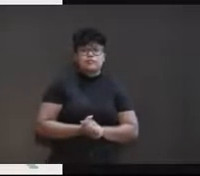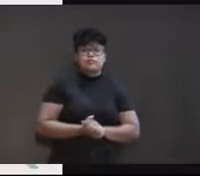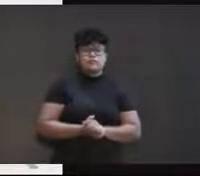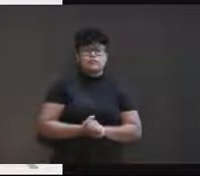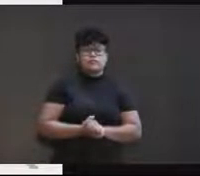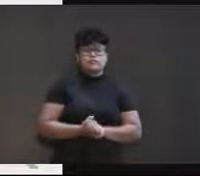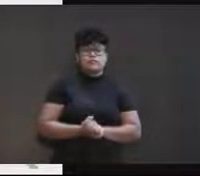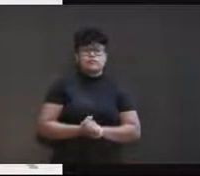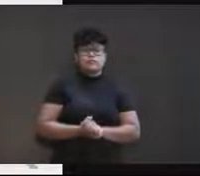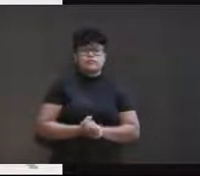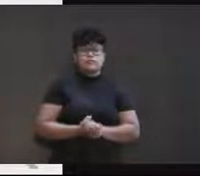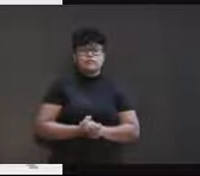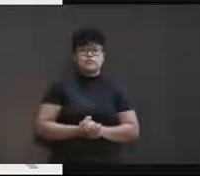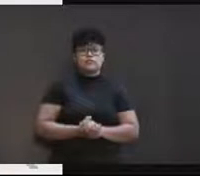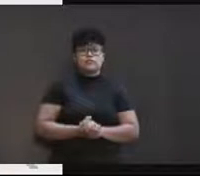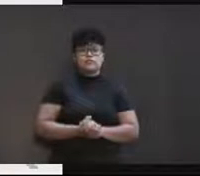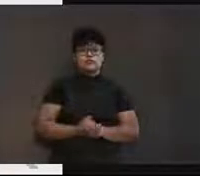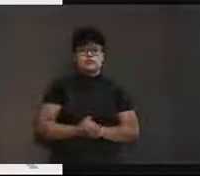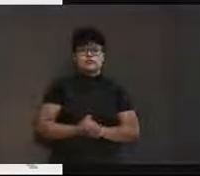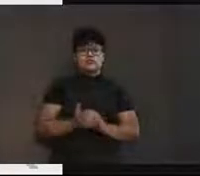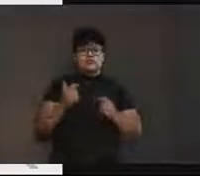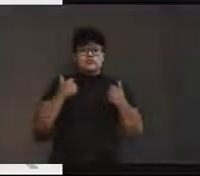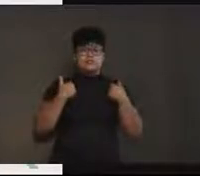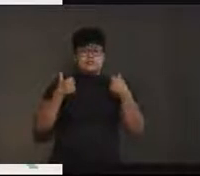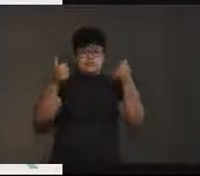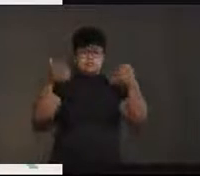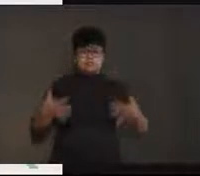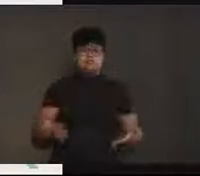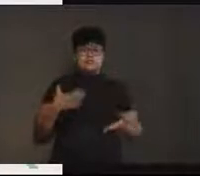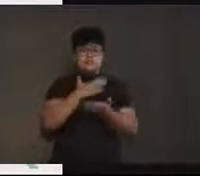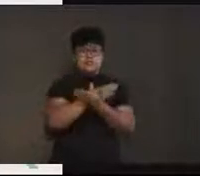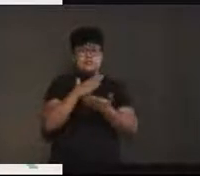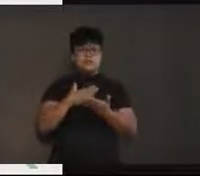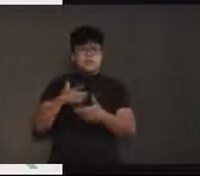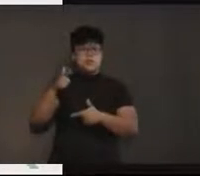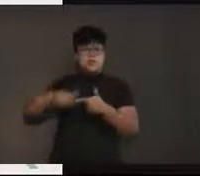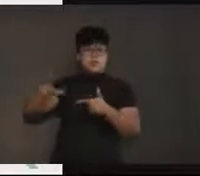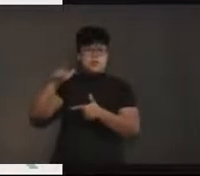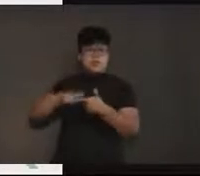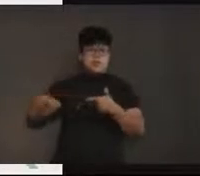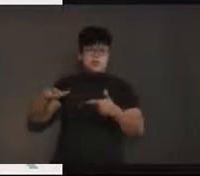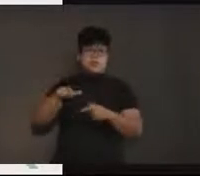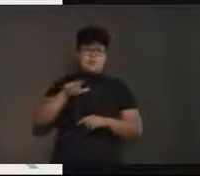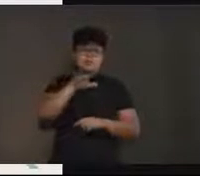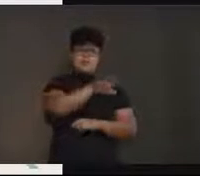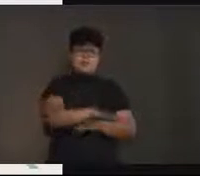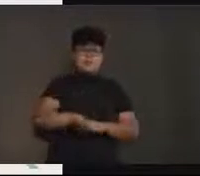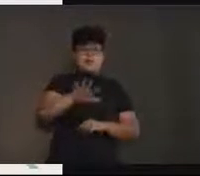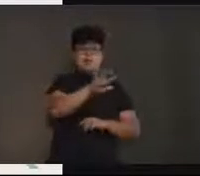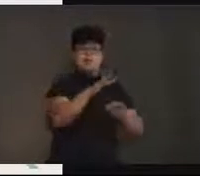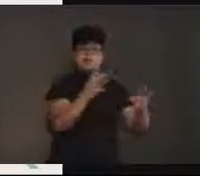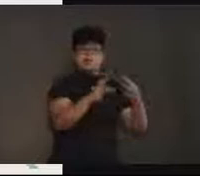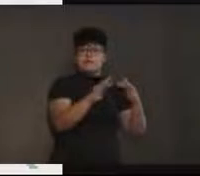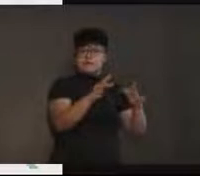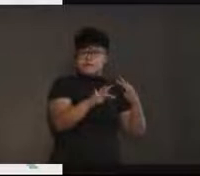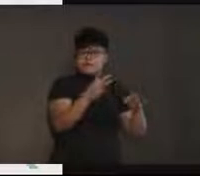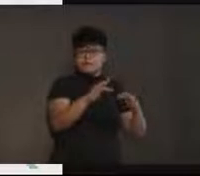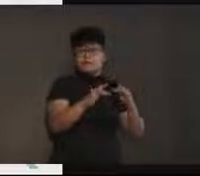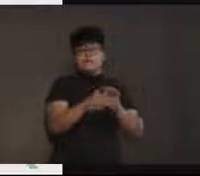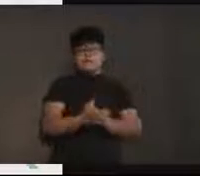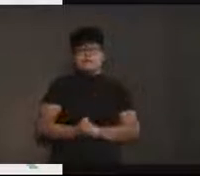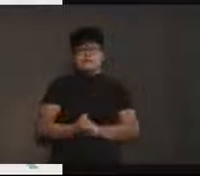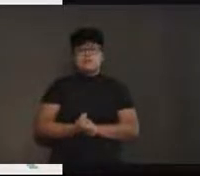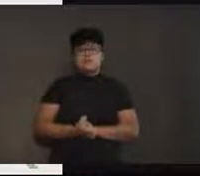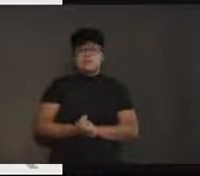bom então eu vou começar com um problema físico a maior parte dos dos meus